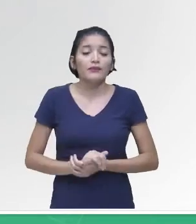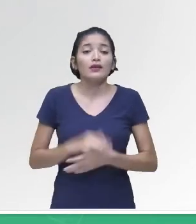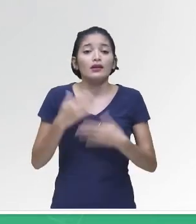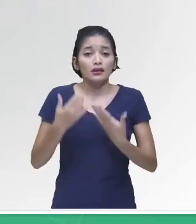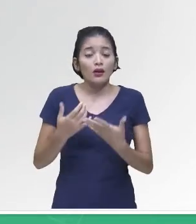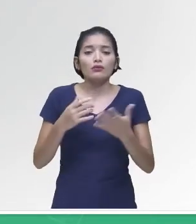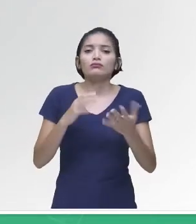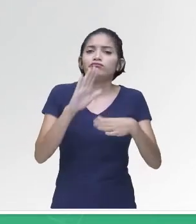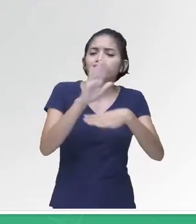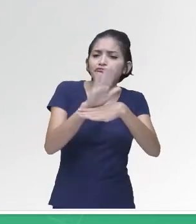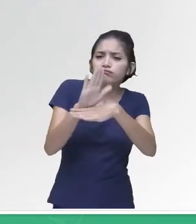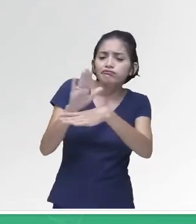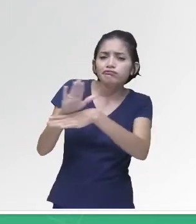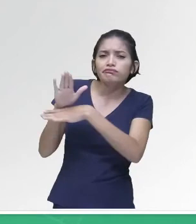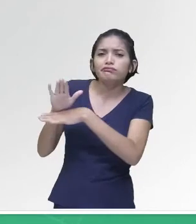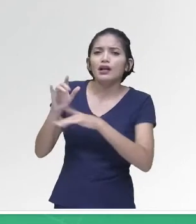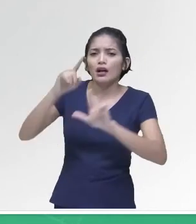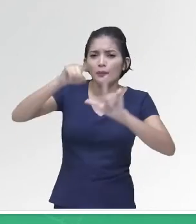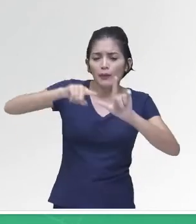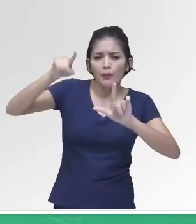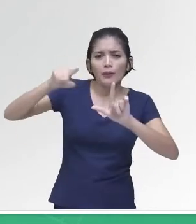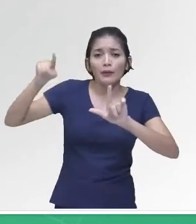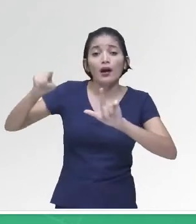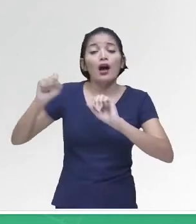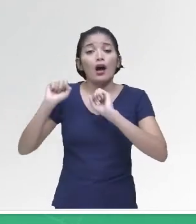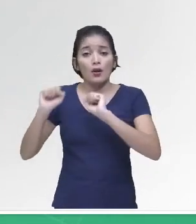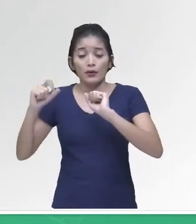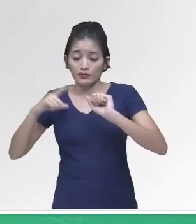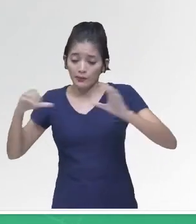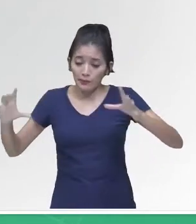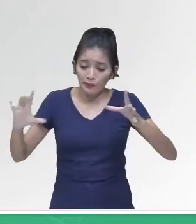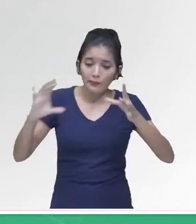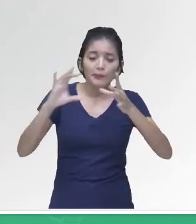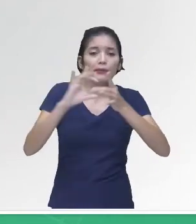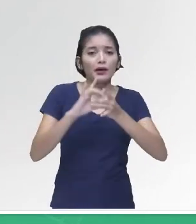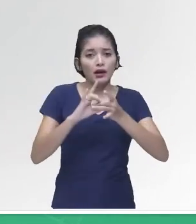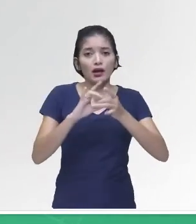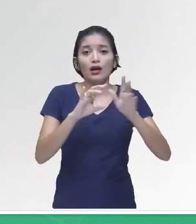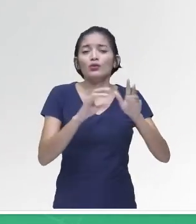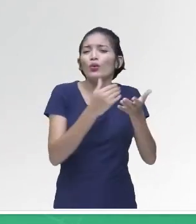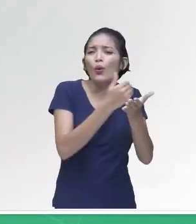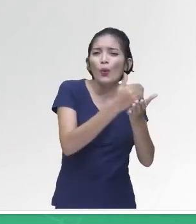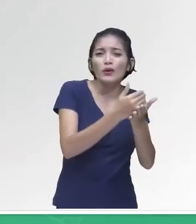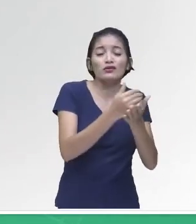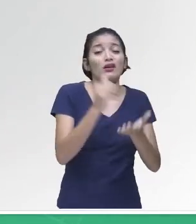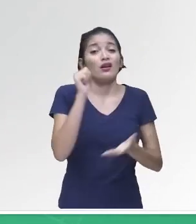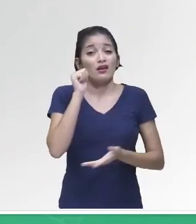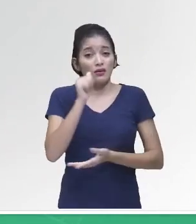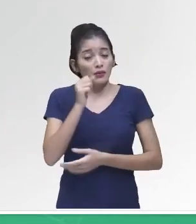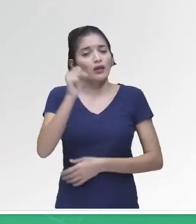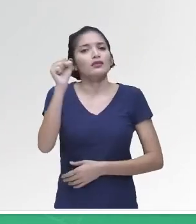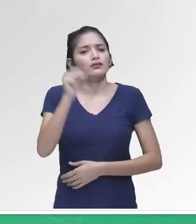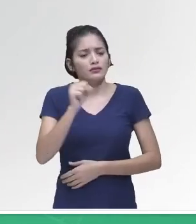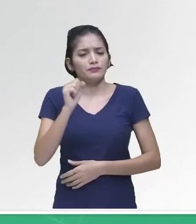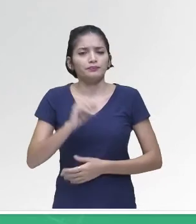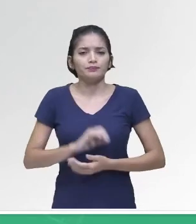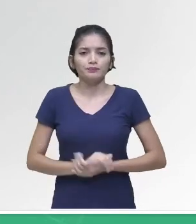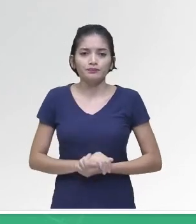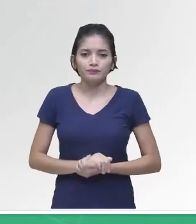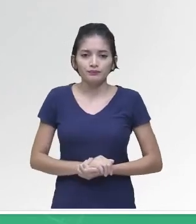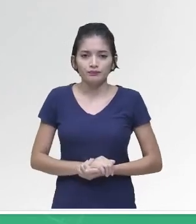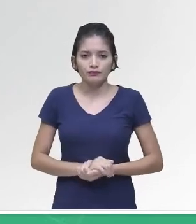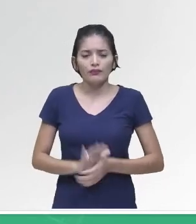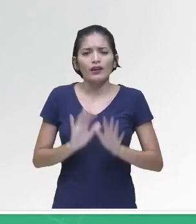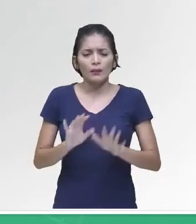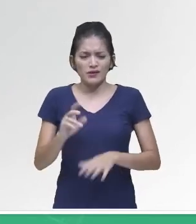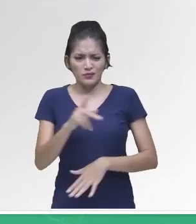dados estatísticos, eu posso sustentar aquela opinião lá do começo de quê? De que a mulher é alvo sim. Mas, professora,